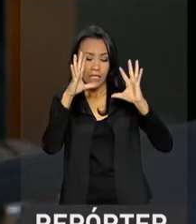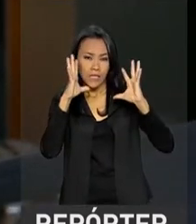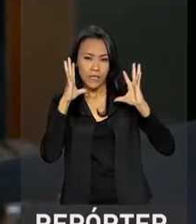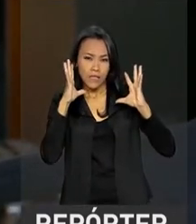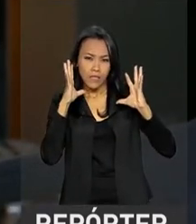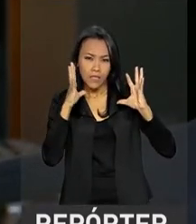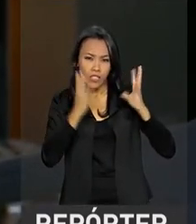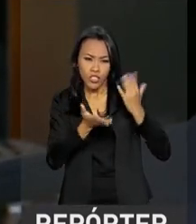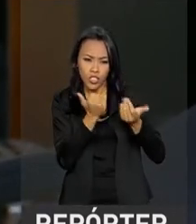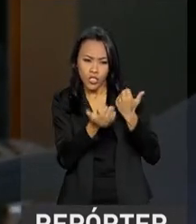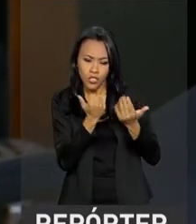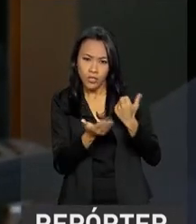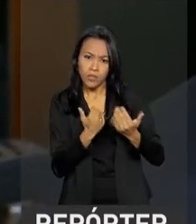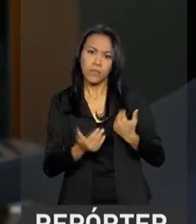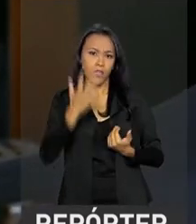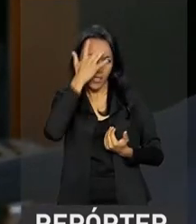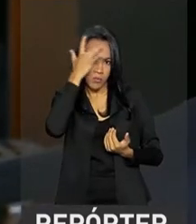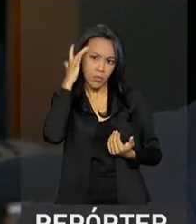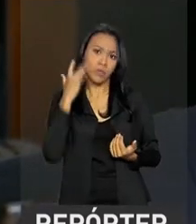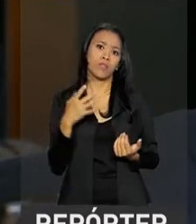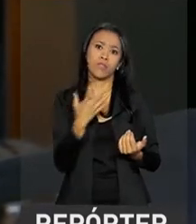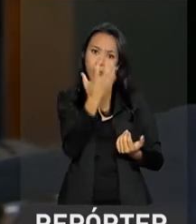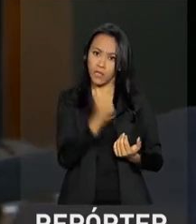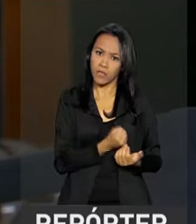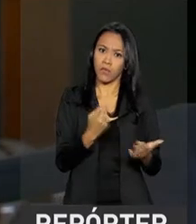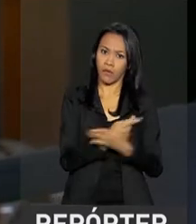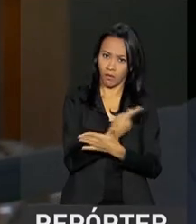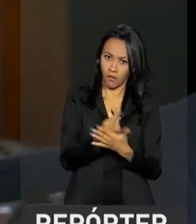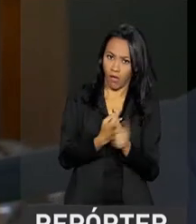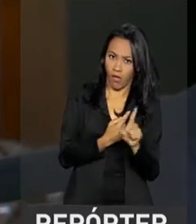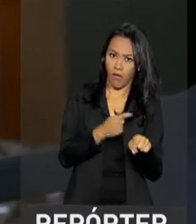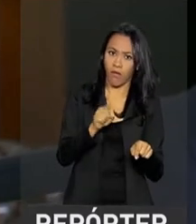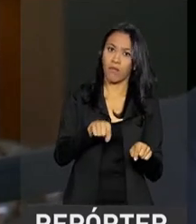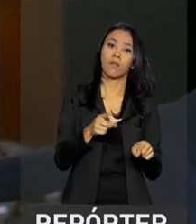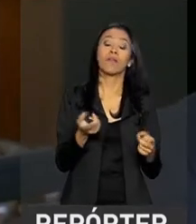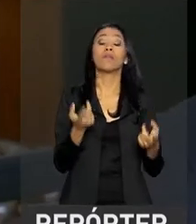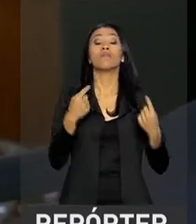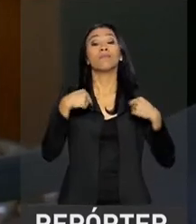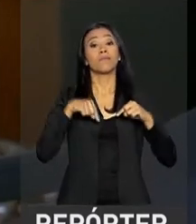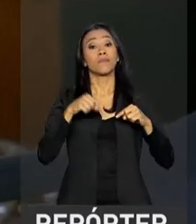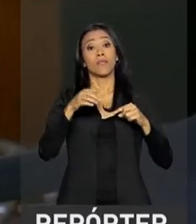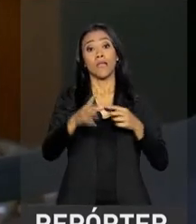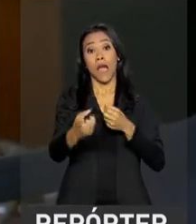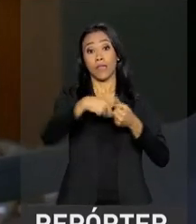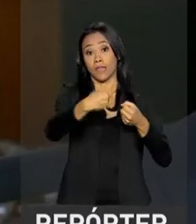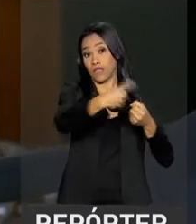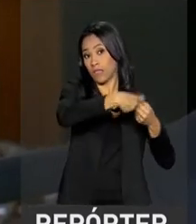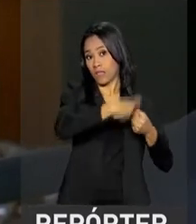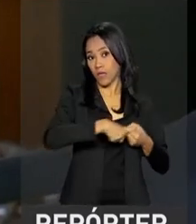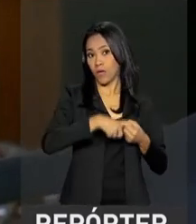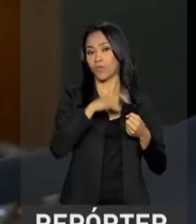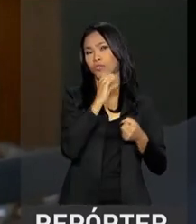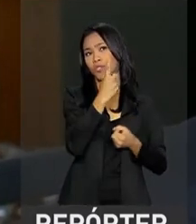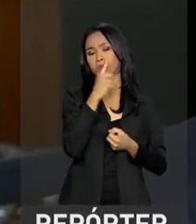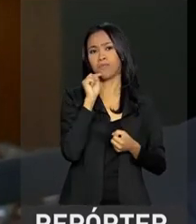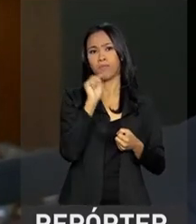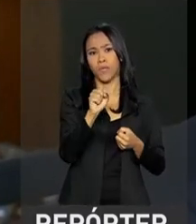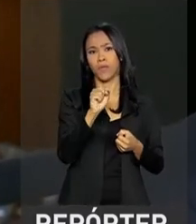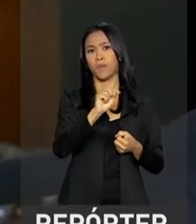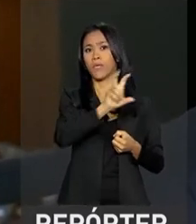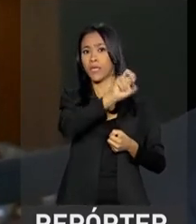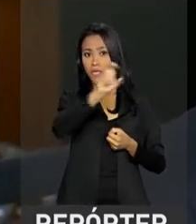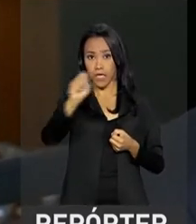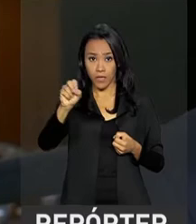benefícios pagos pelo inss a adesão dos peritos ela é muito importante nós tivemos uma adesão de mil e 500 peritos